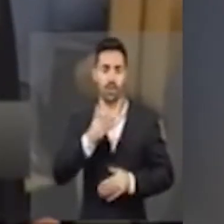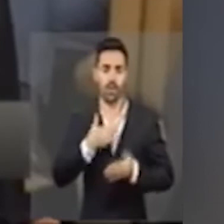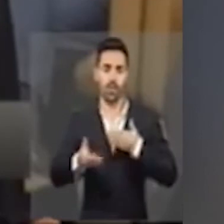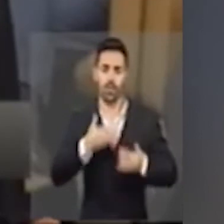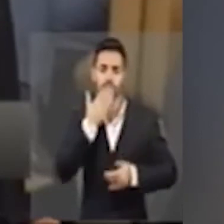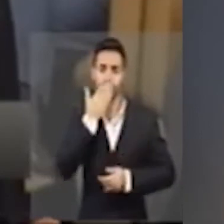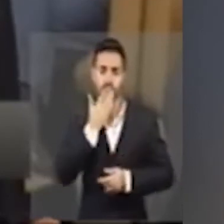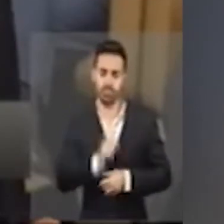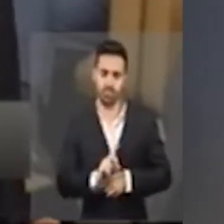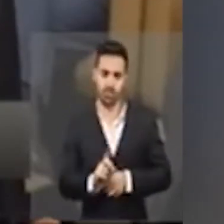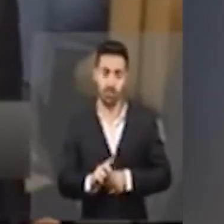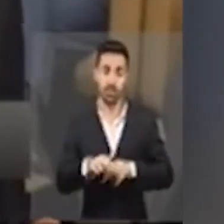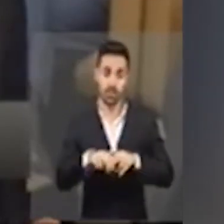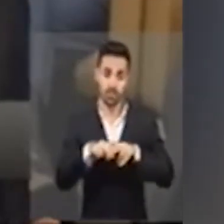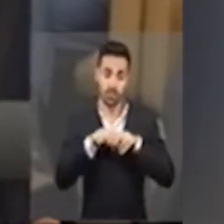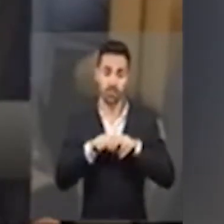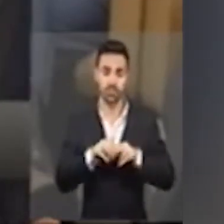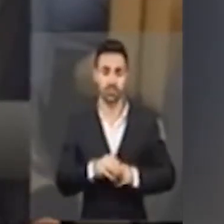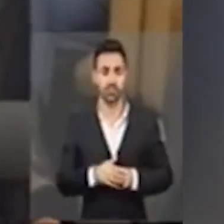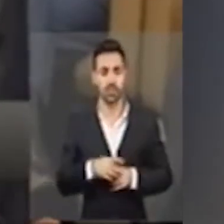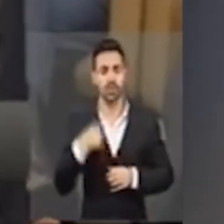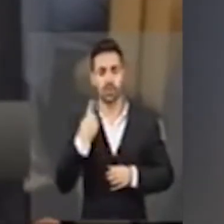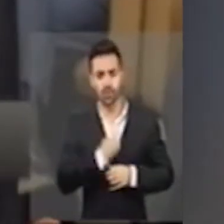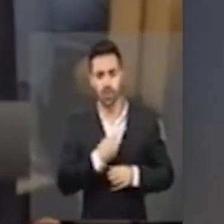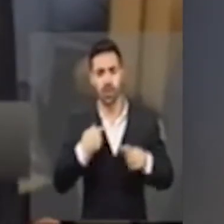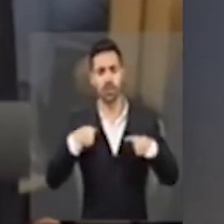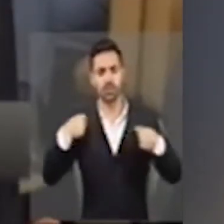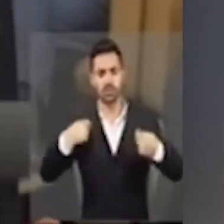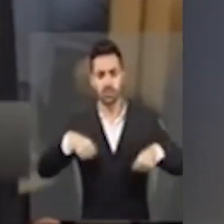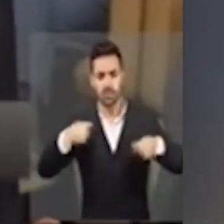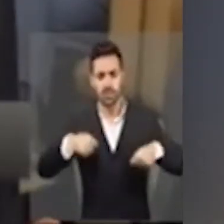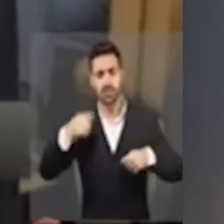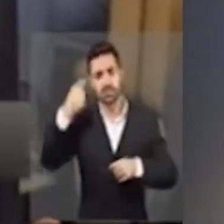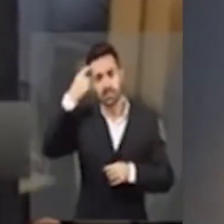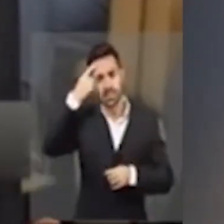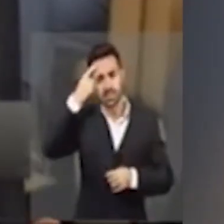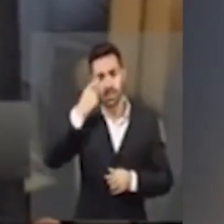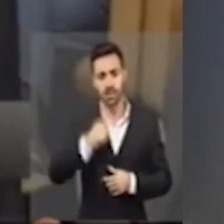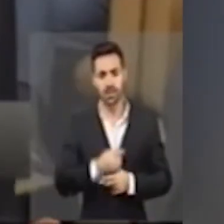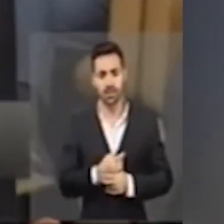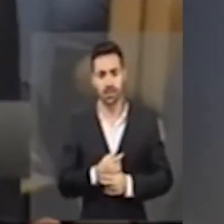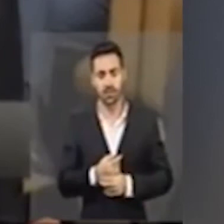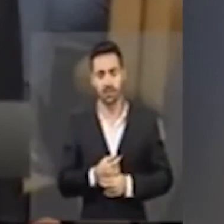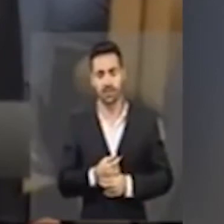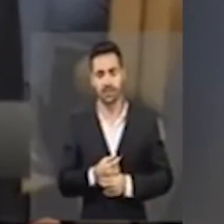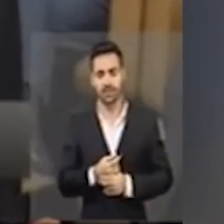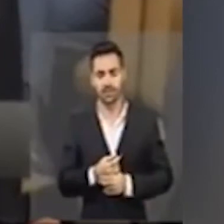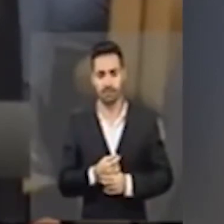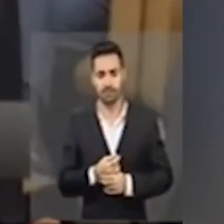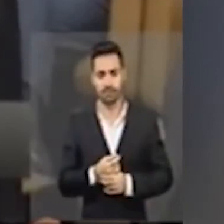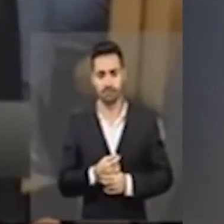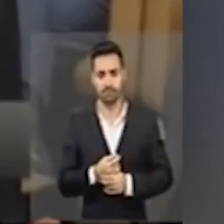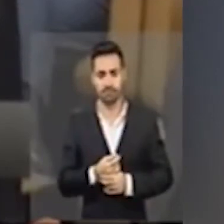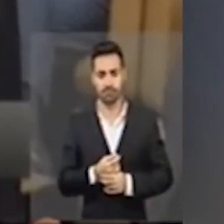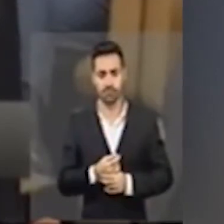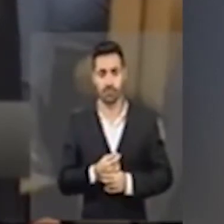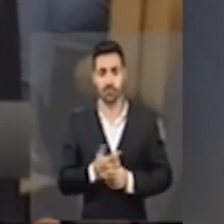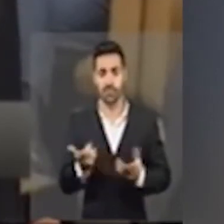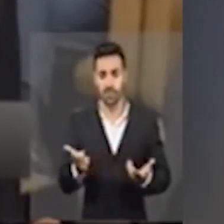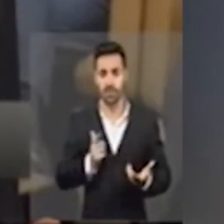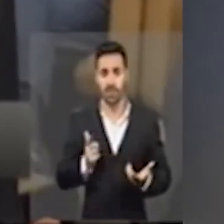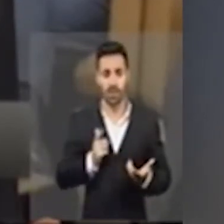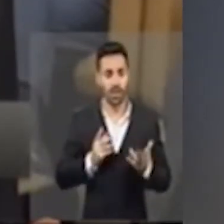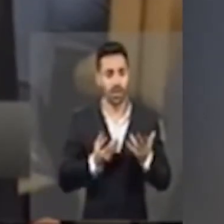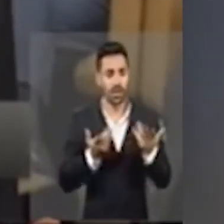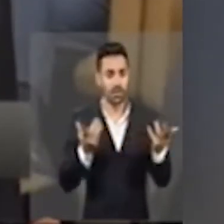e por isso que nós temos que pensar como como que é nocivo a